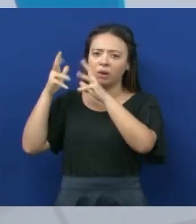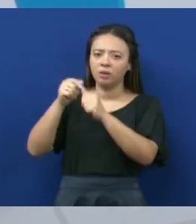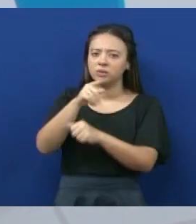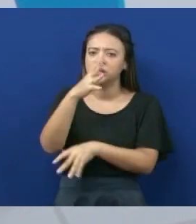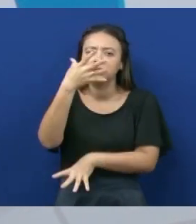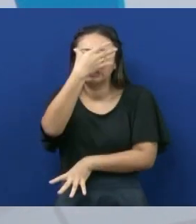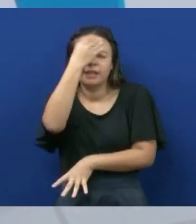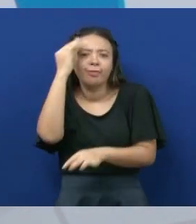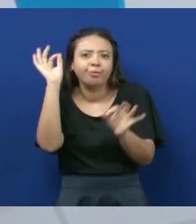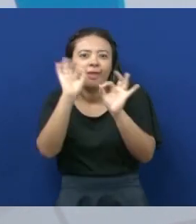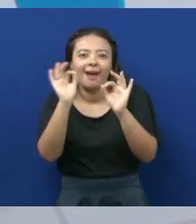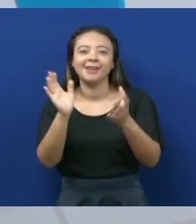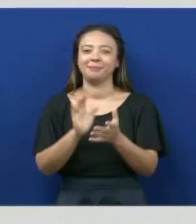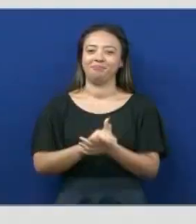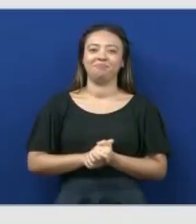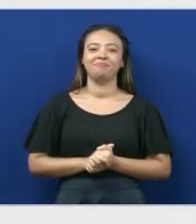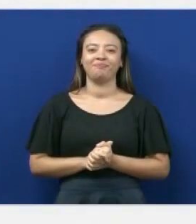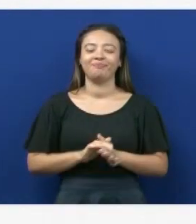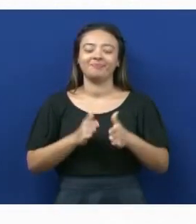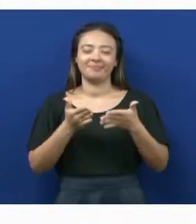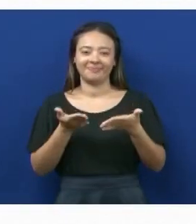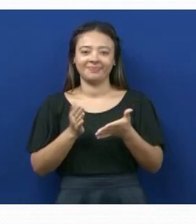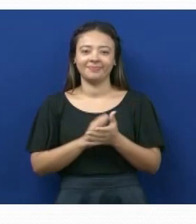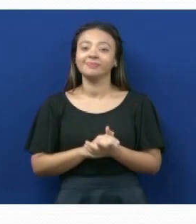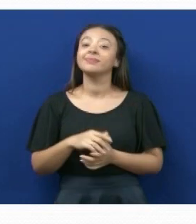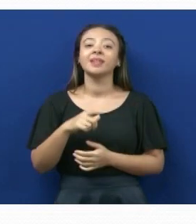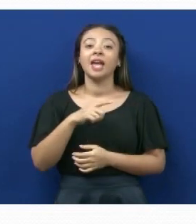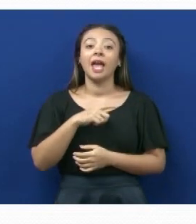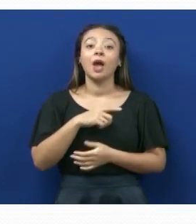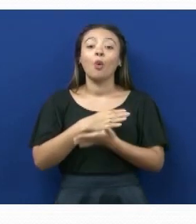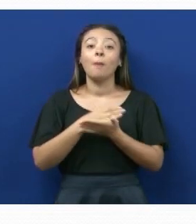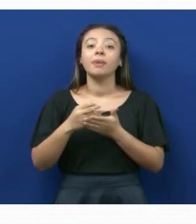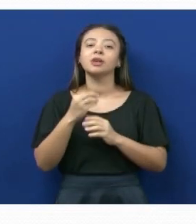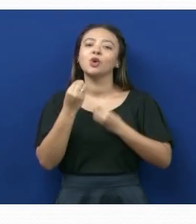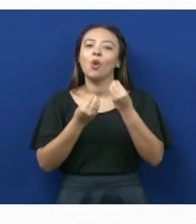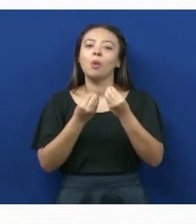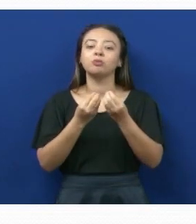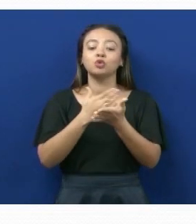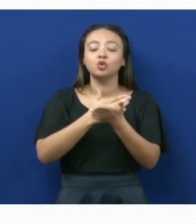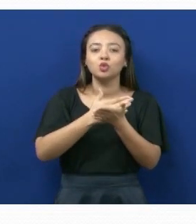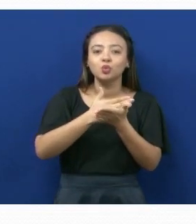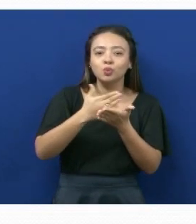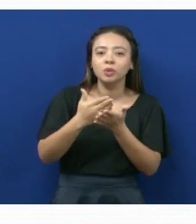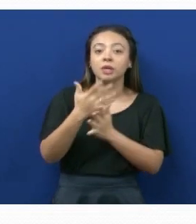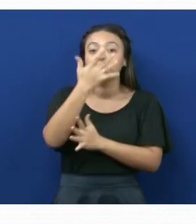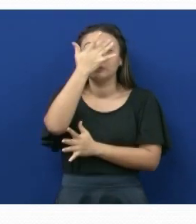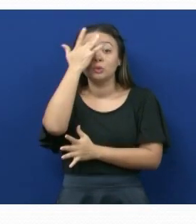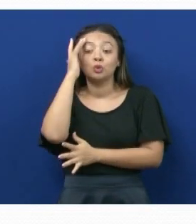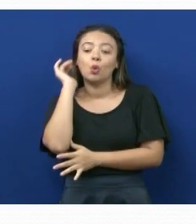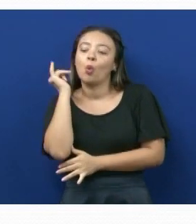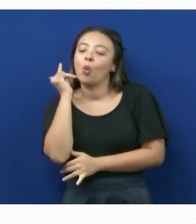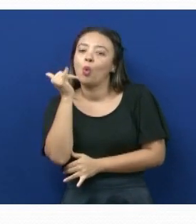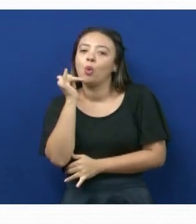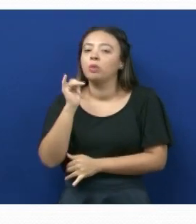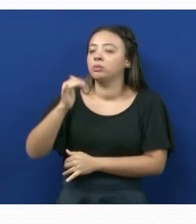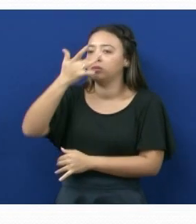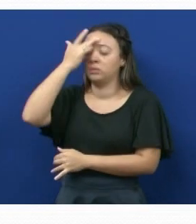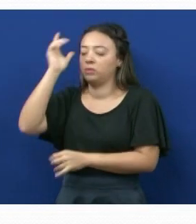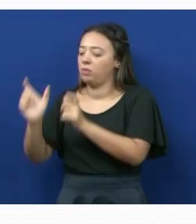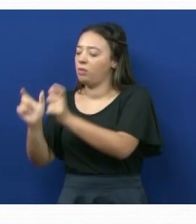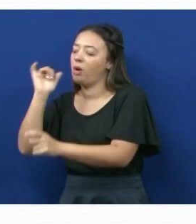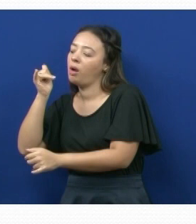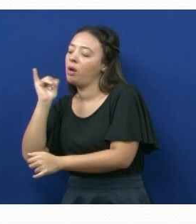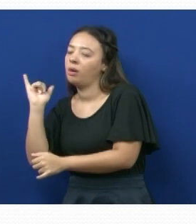não esquecer nada. Olha só, tem a sua origem na oralidade. É contado de uma pessoa para outra.